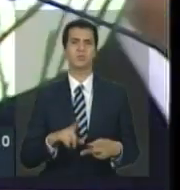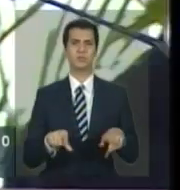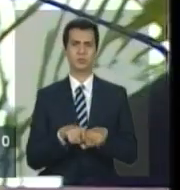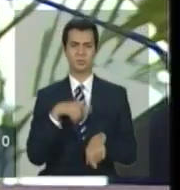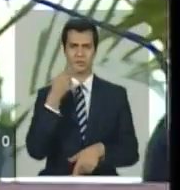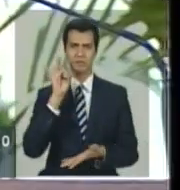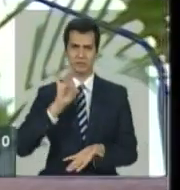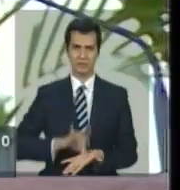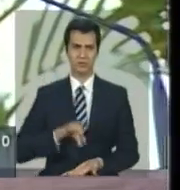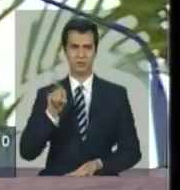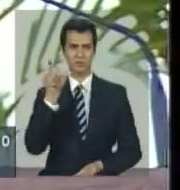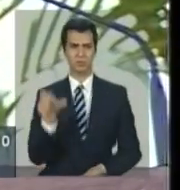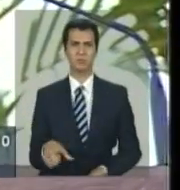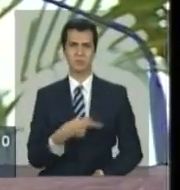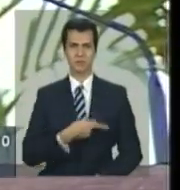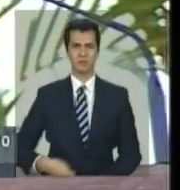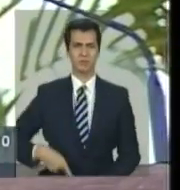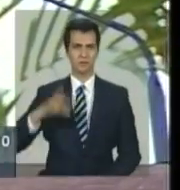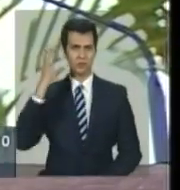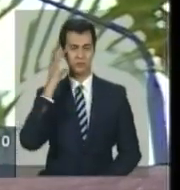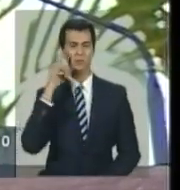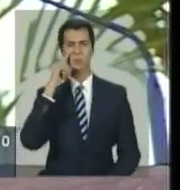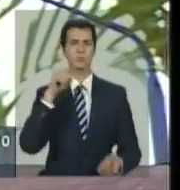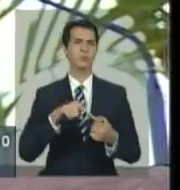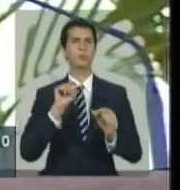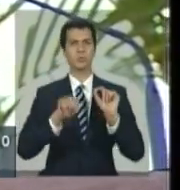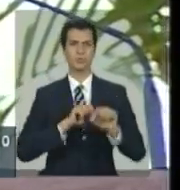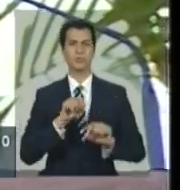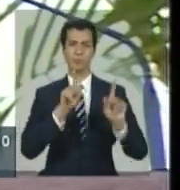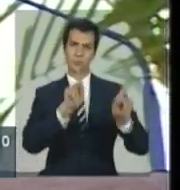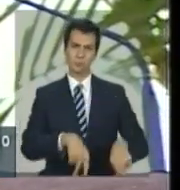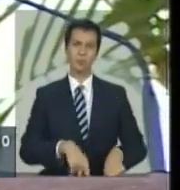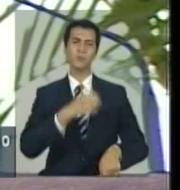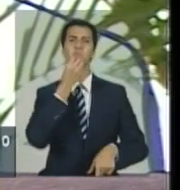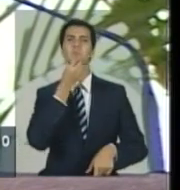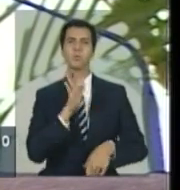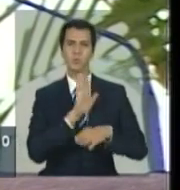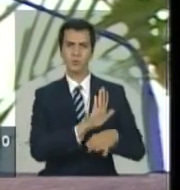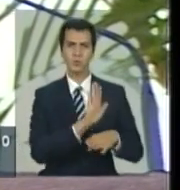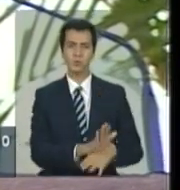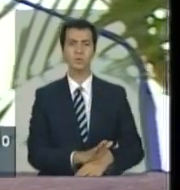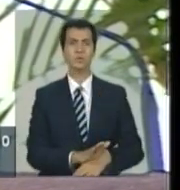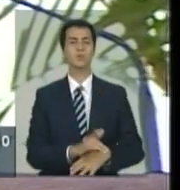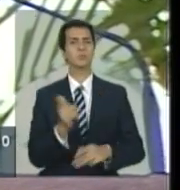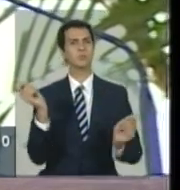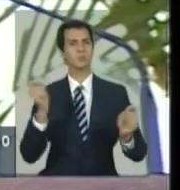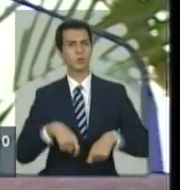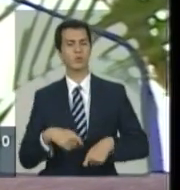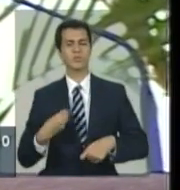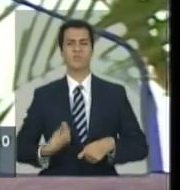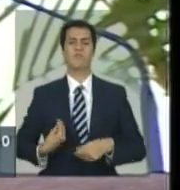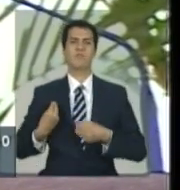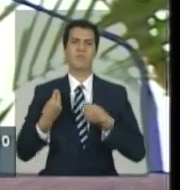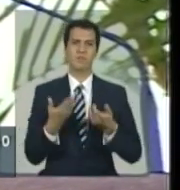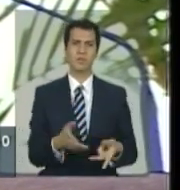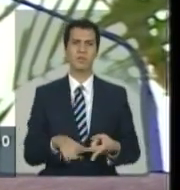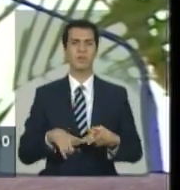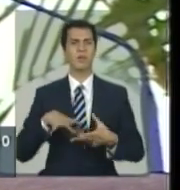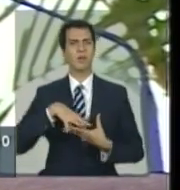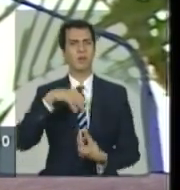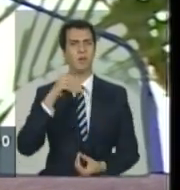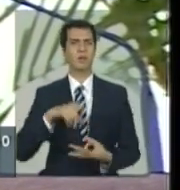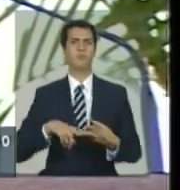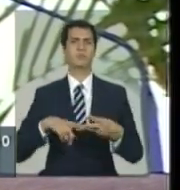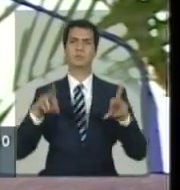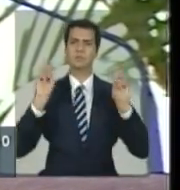Excelência, objetivando sempre o bem comum, ao preencher com vida, alma e esperança os